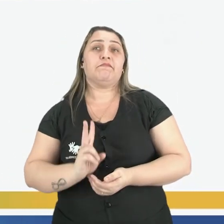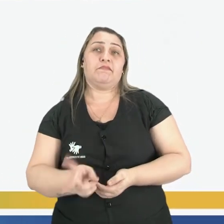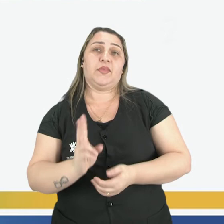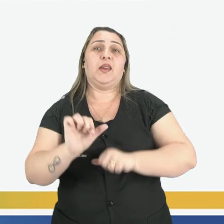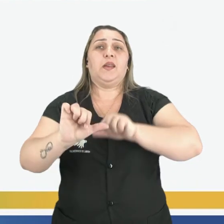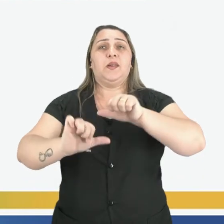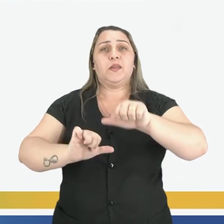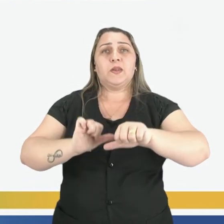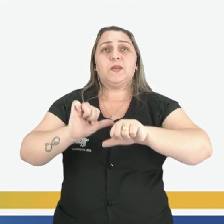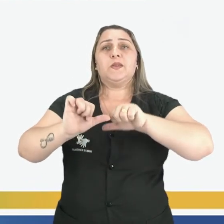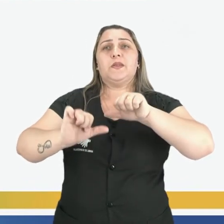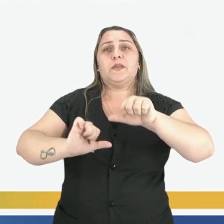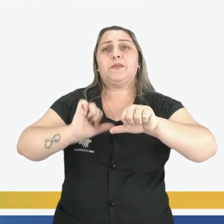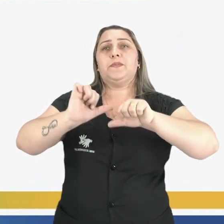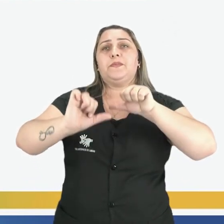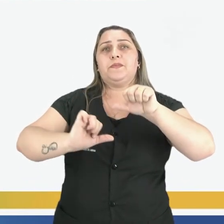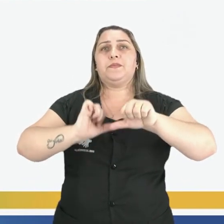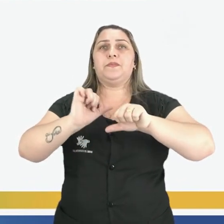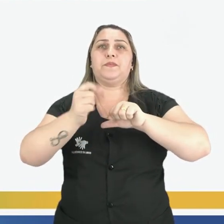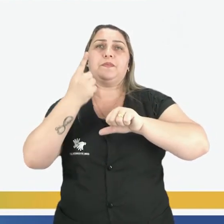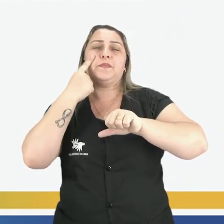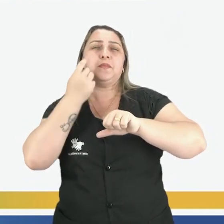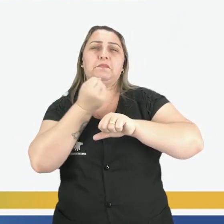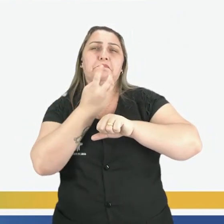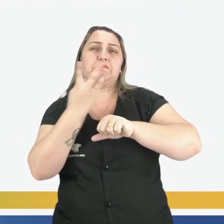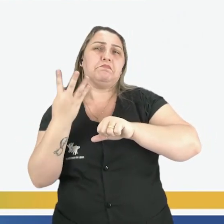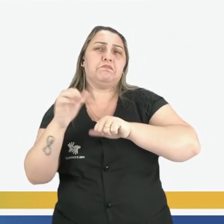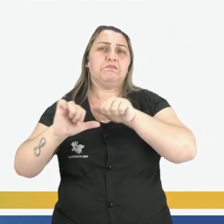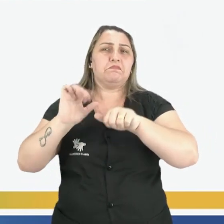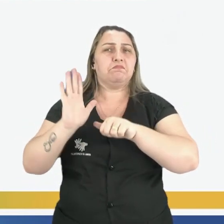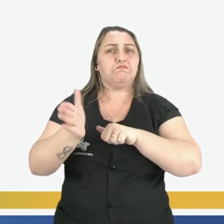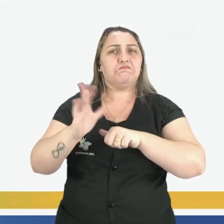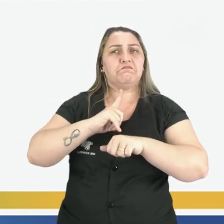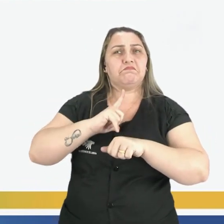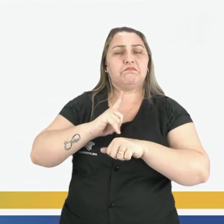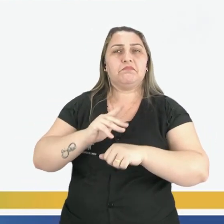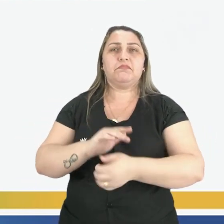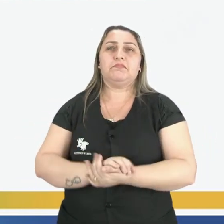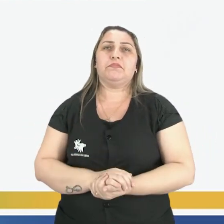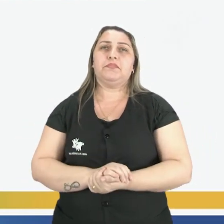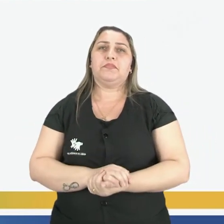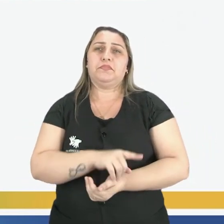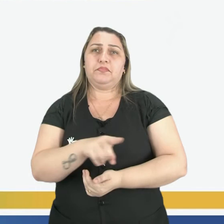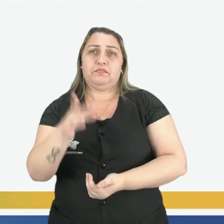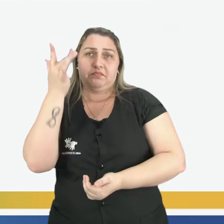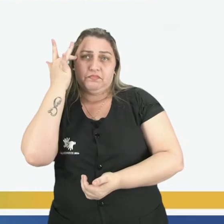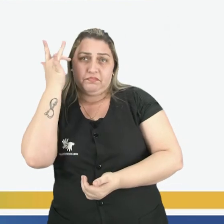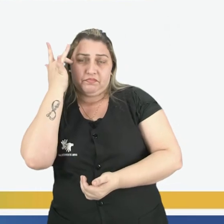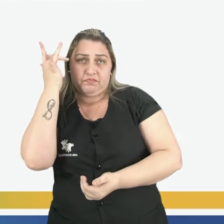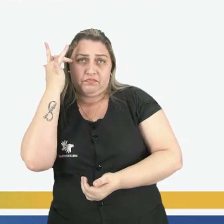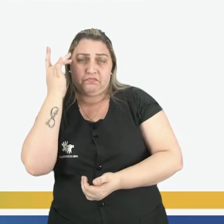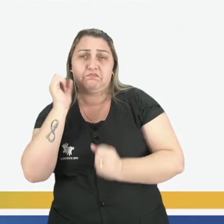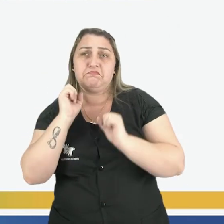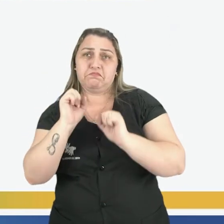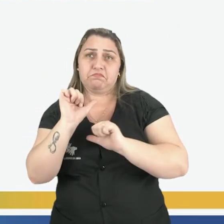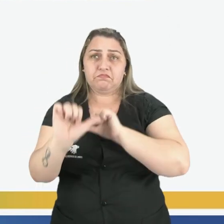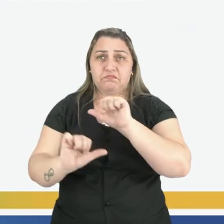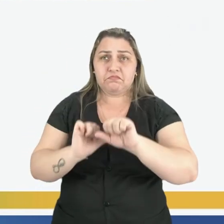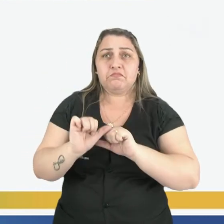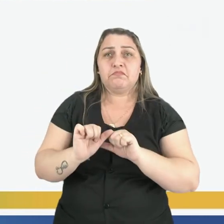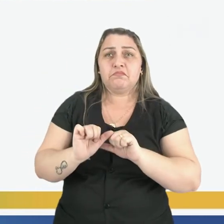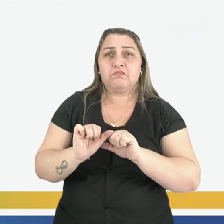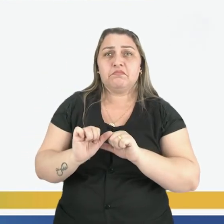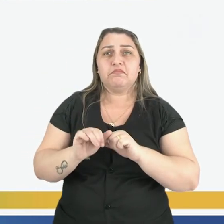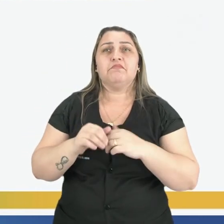continua se modificando. Veja quantas transformações ocorreram. Você acha que essa paisagem ainda pode se